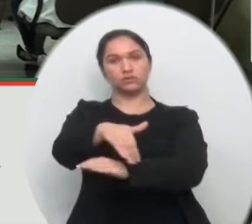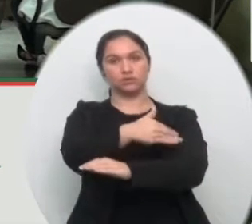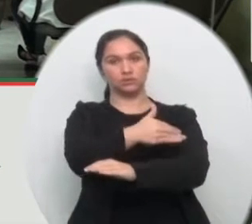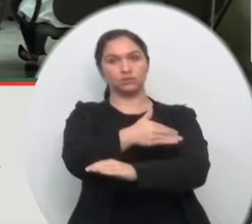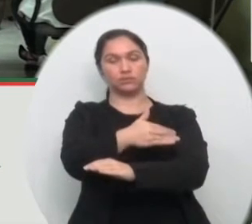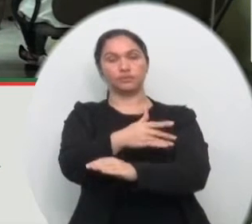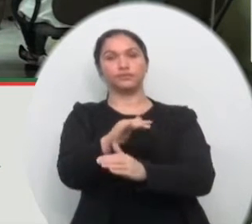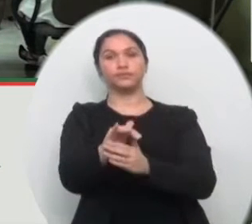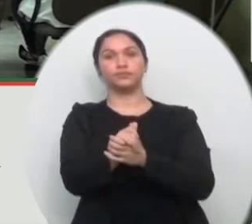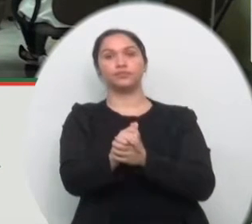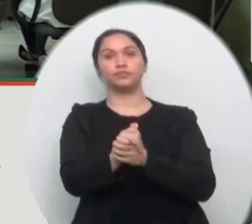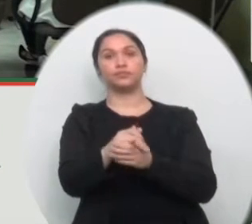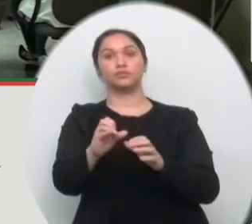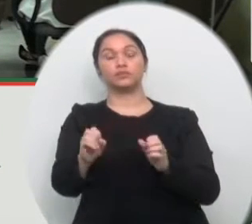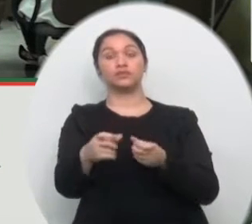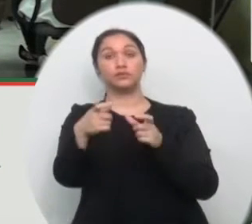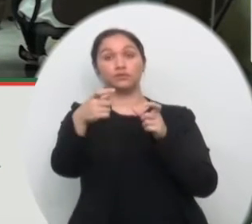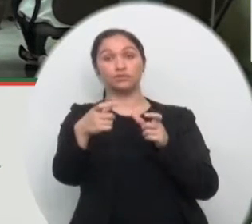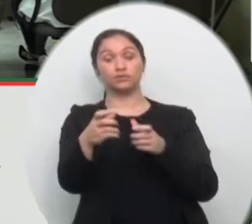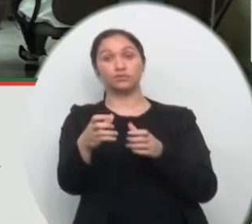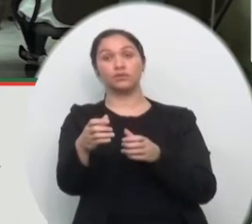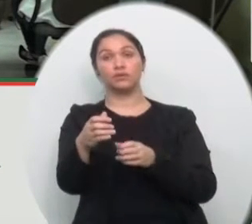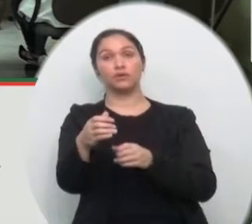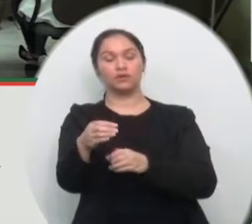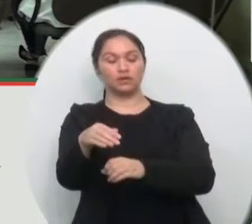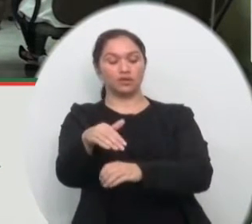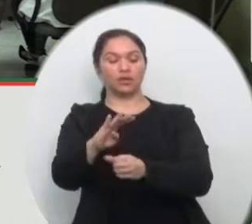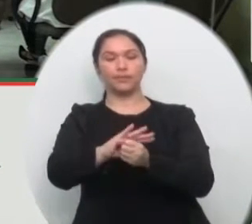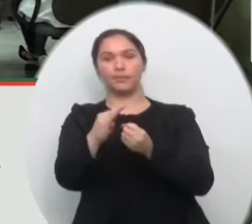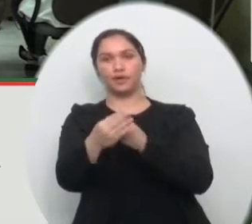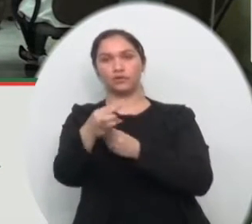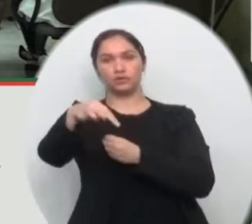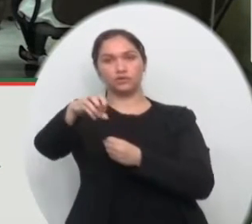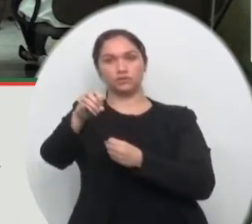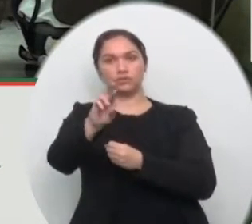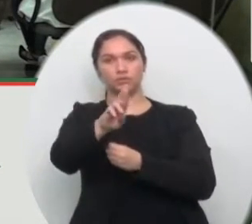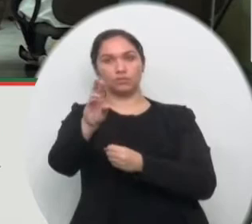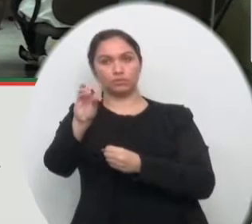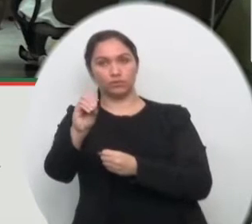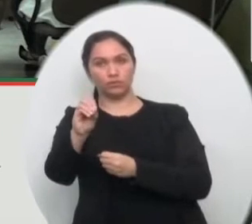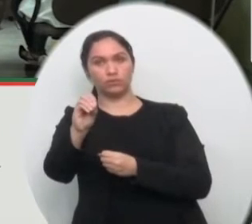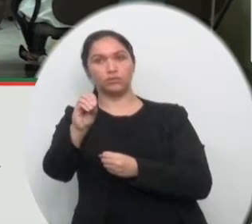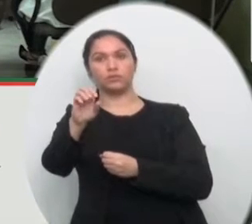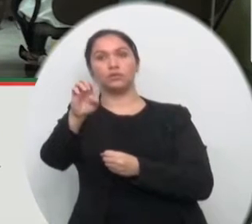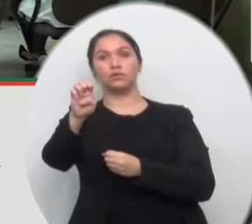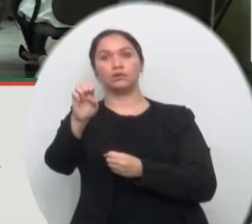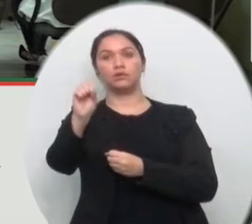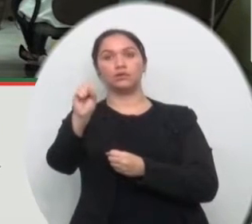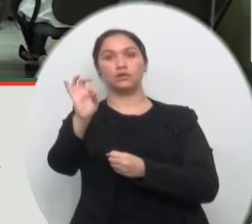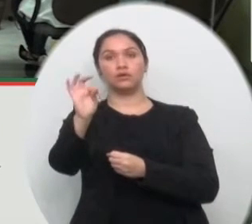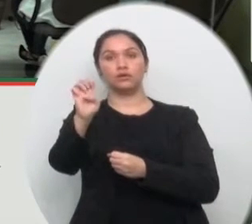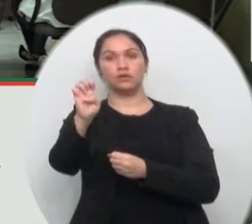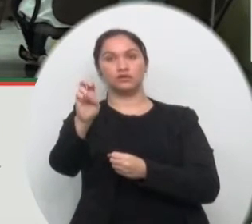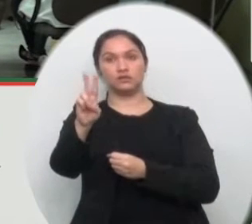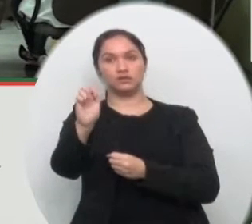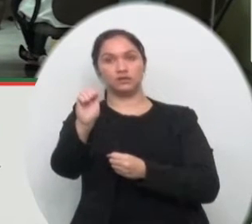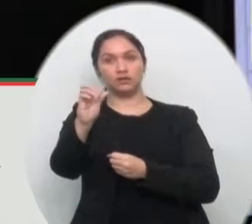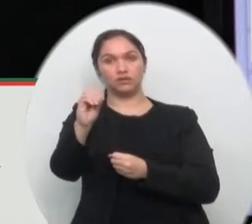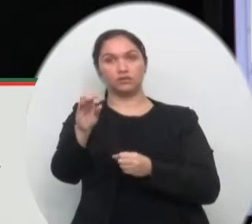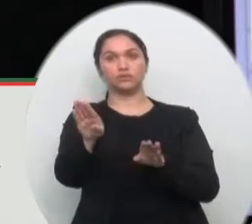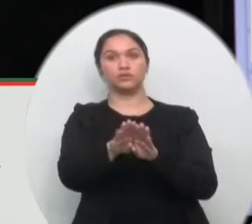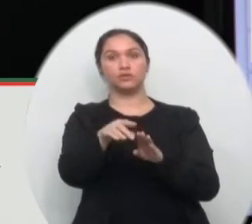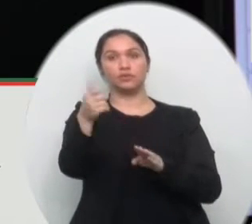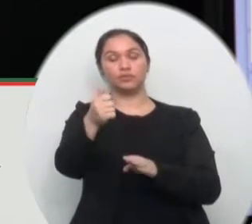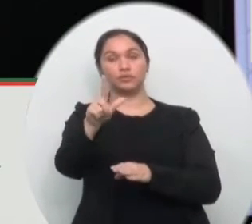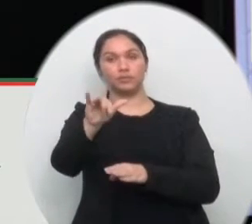mas tem grandes pontos também ali no Morro Estevão, em primeira linha, que precisa dessa organização